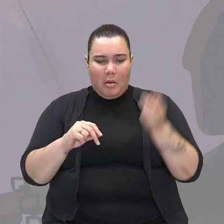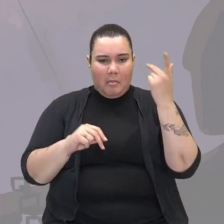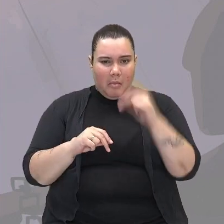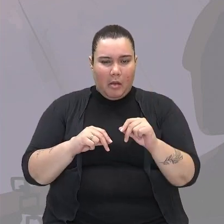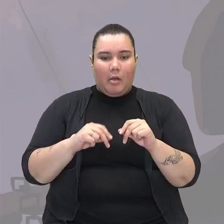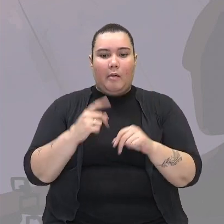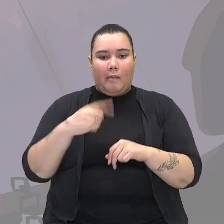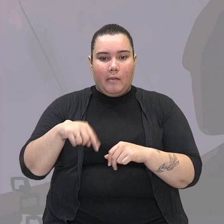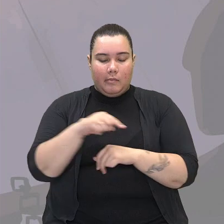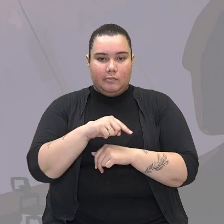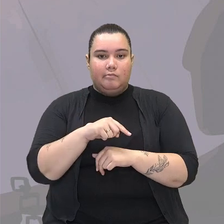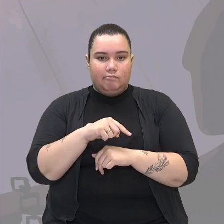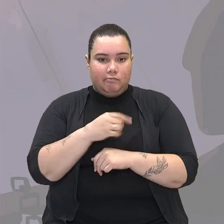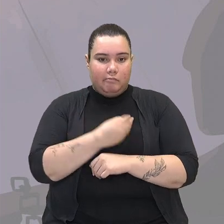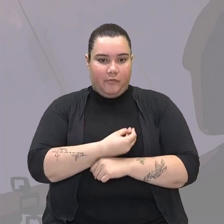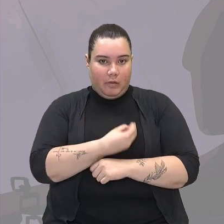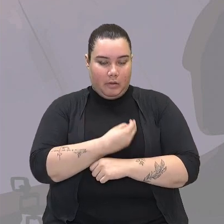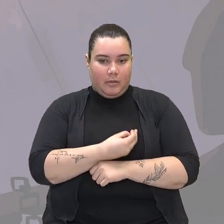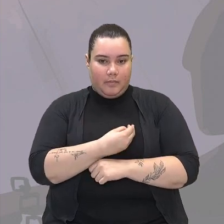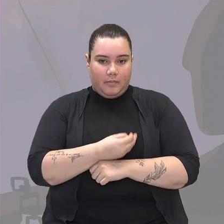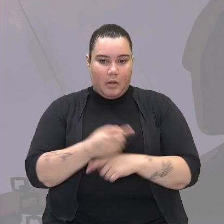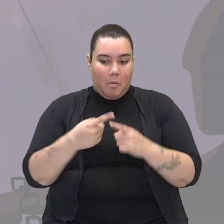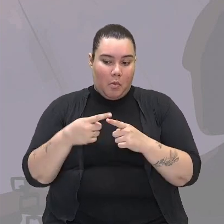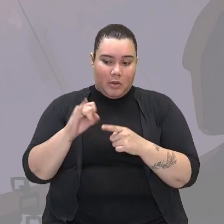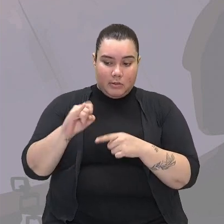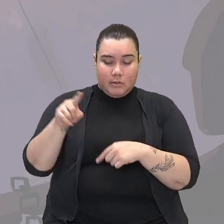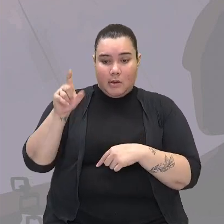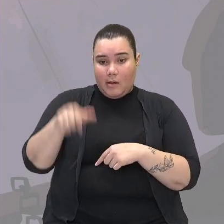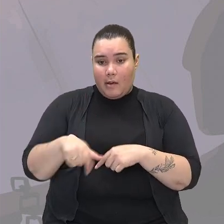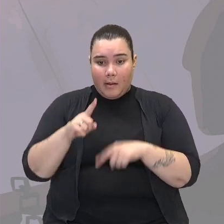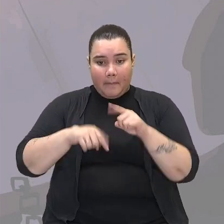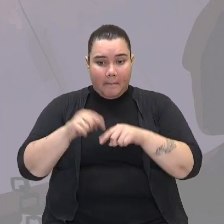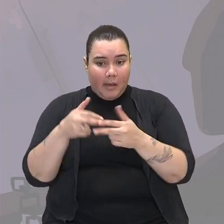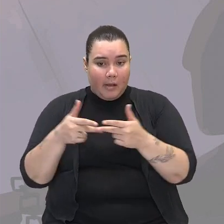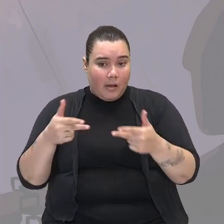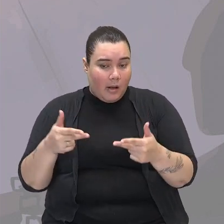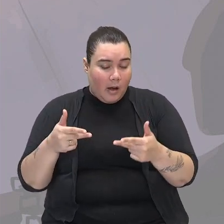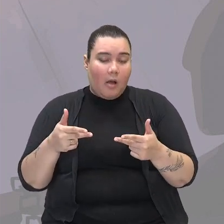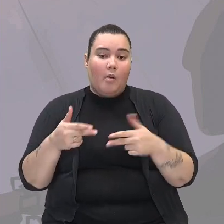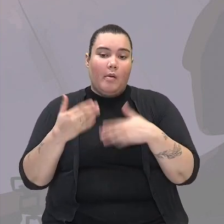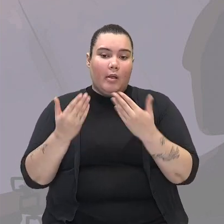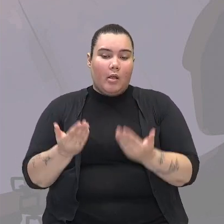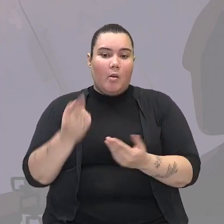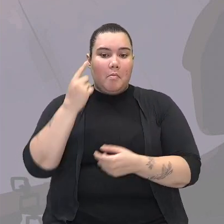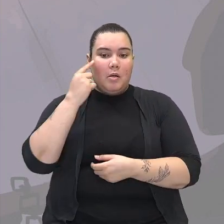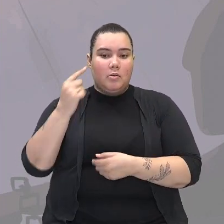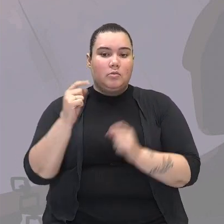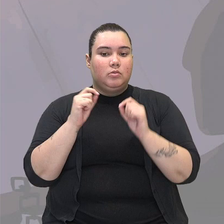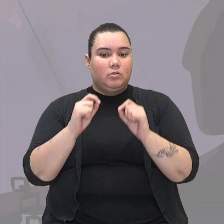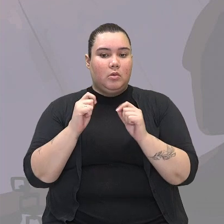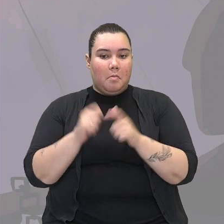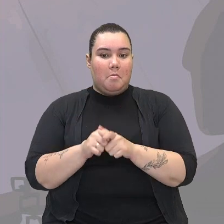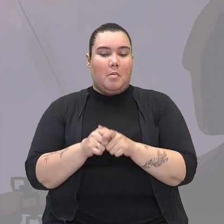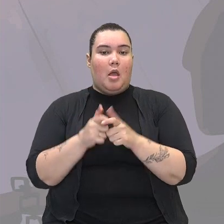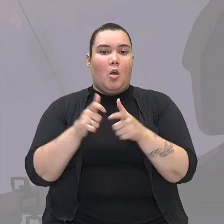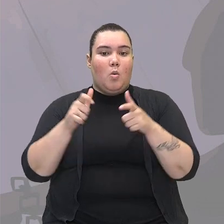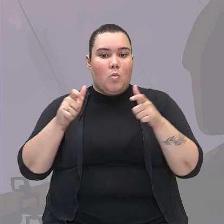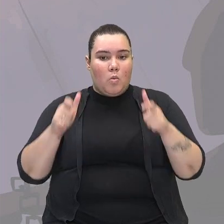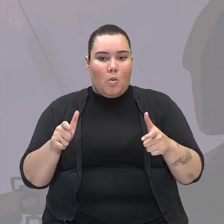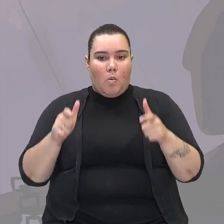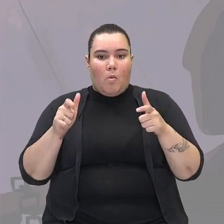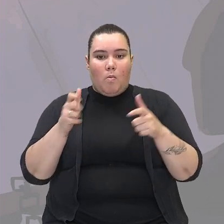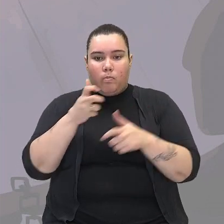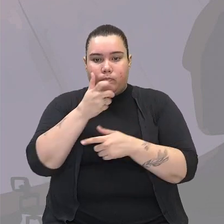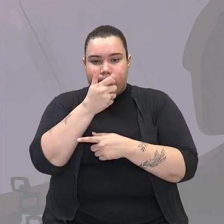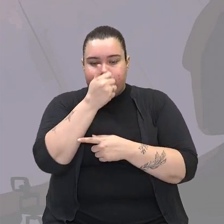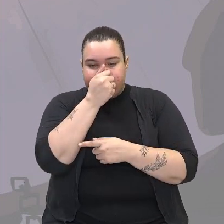eram colocados. Já que são mercadorias, a ideia dos mercadores era colocar o maior número possível